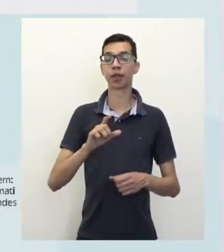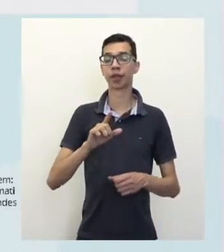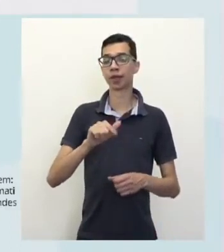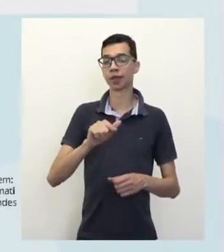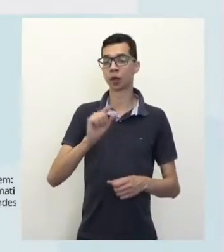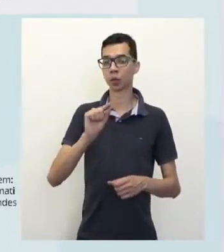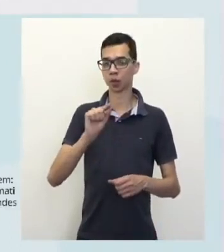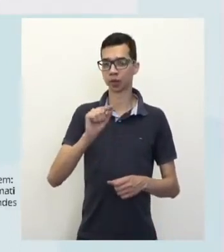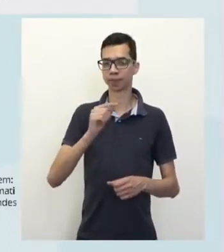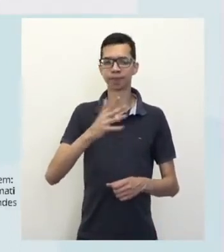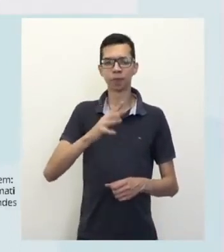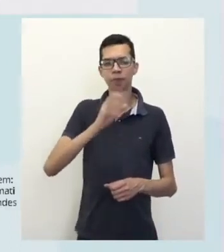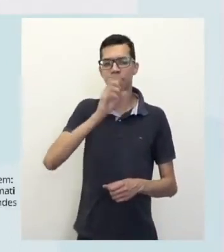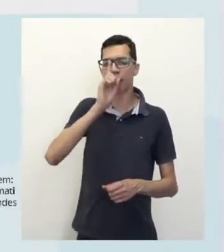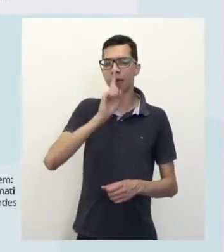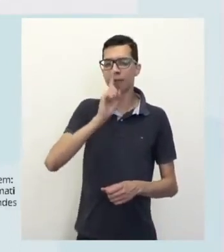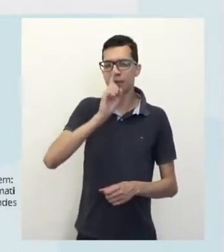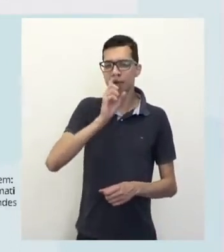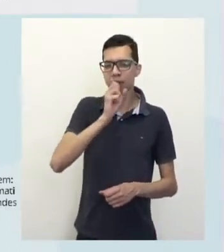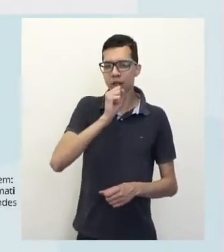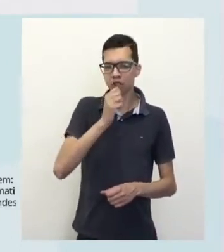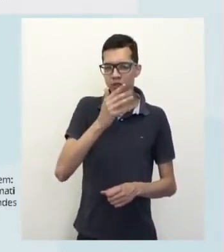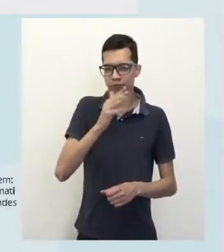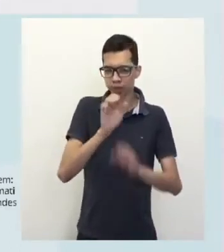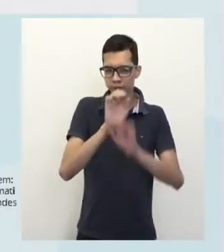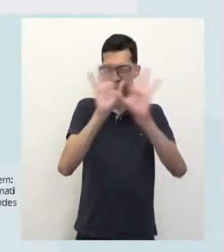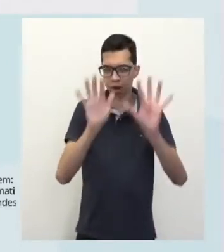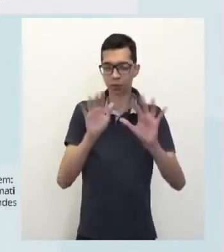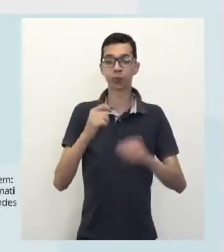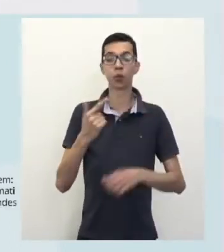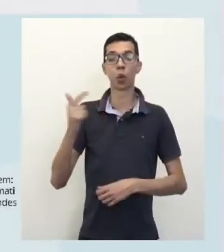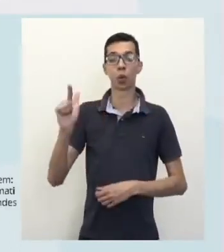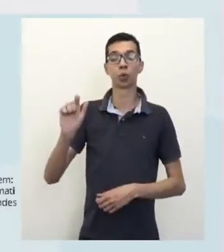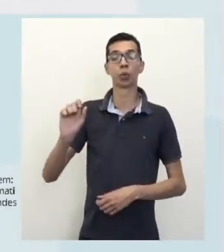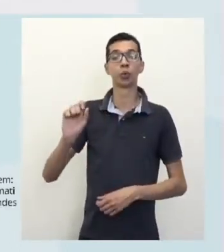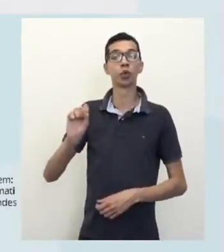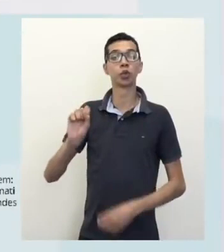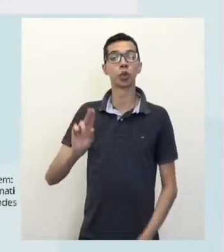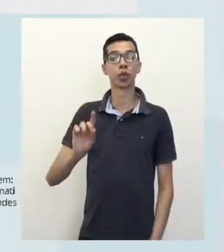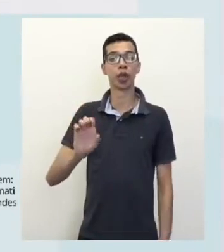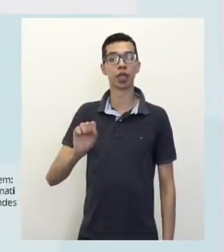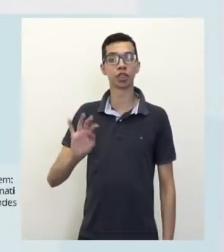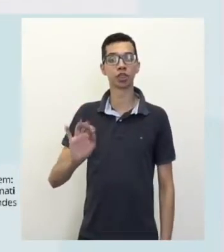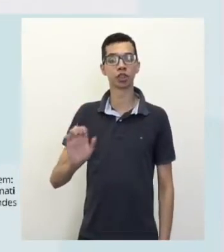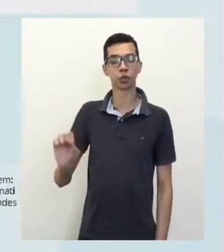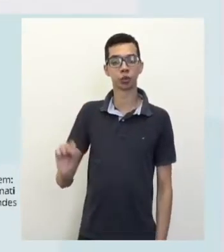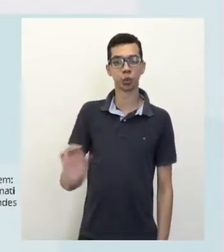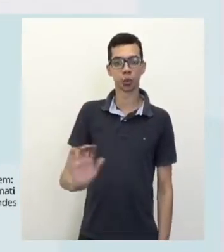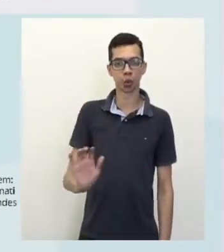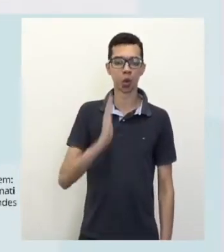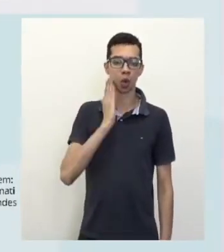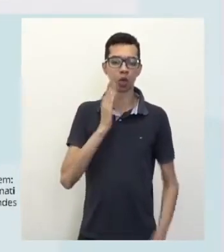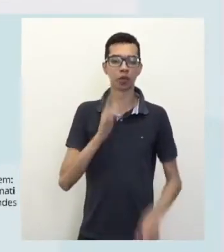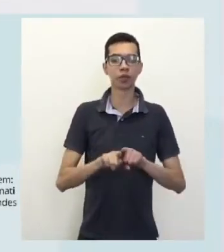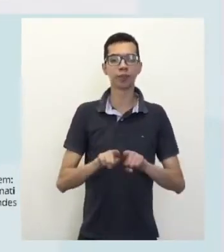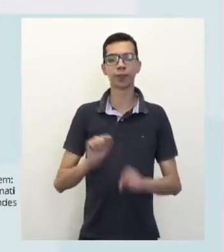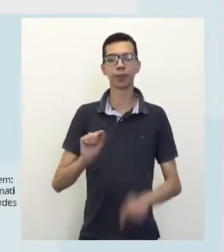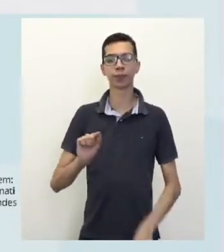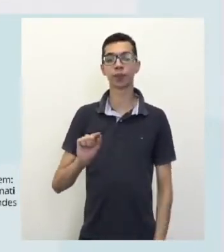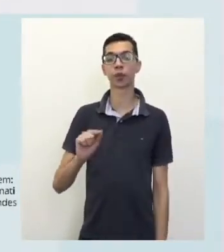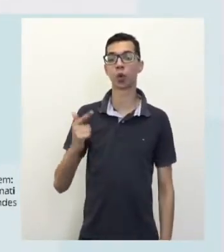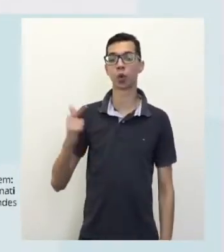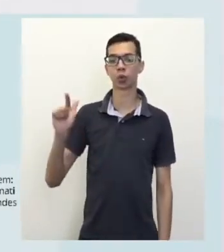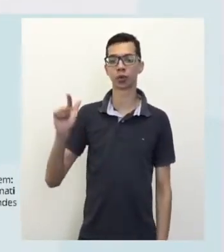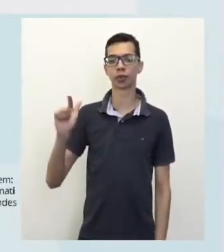a região sul, que está representada na tonalidade roxa, e a região centro-oeste, que está representada na